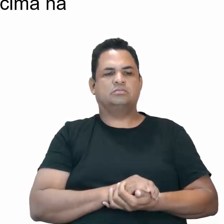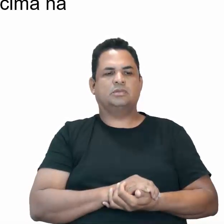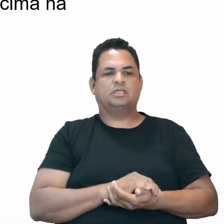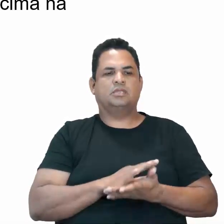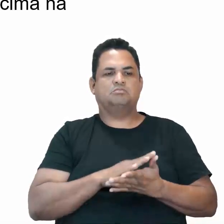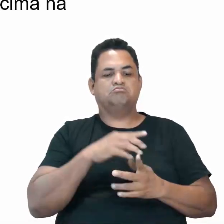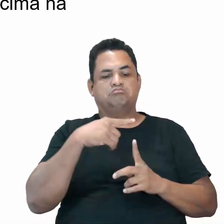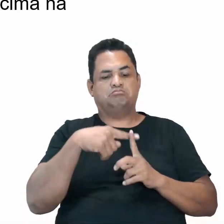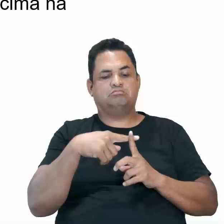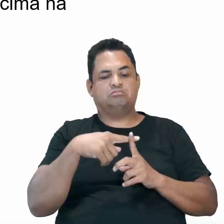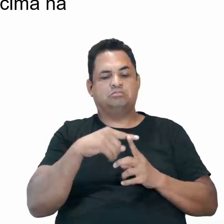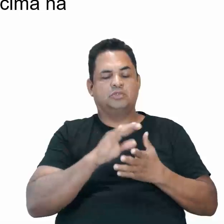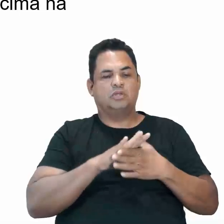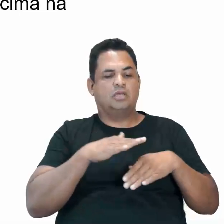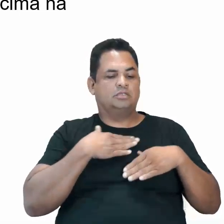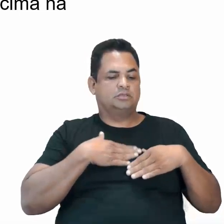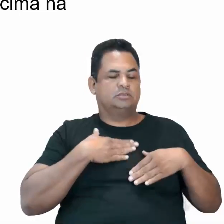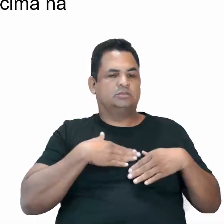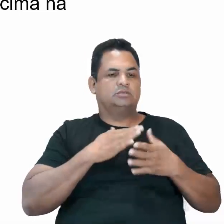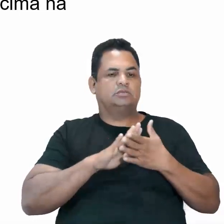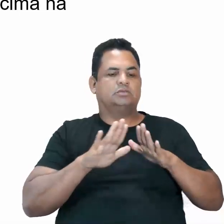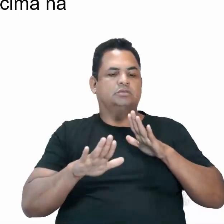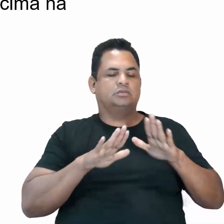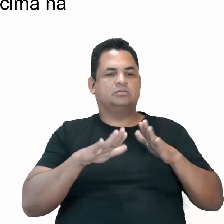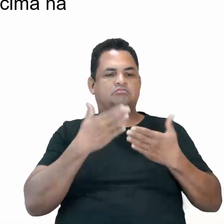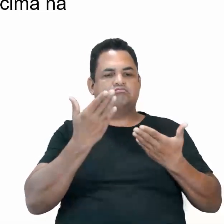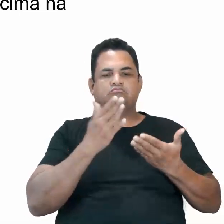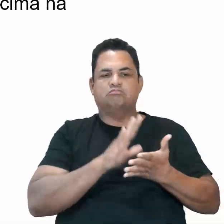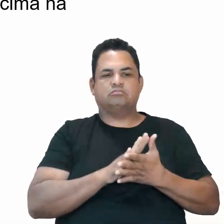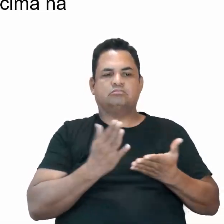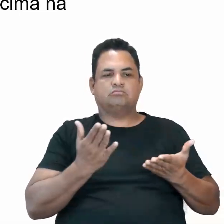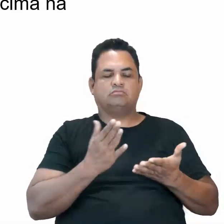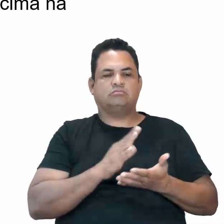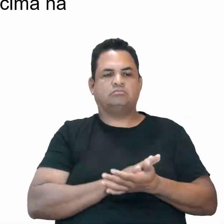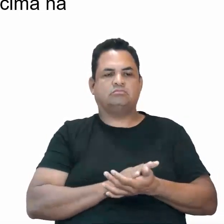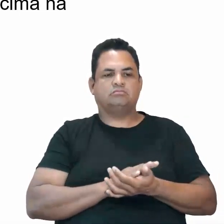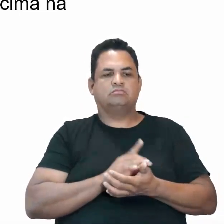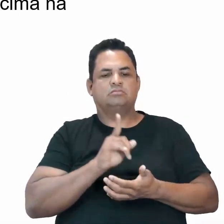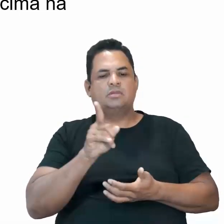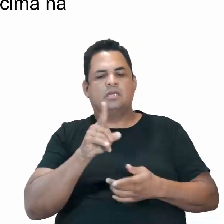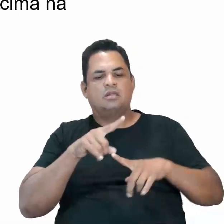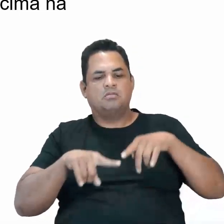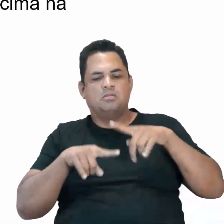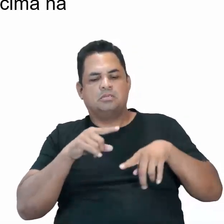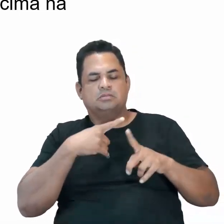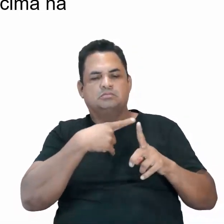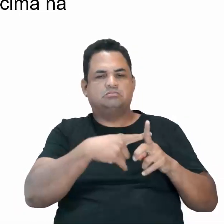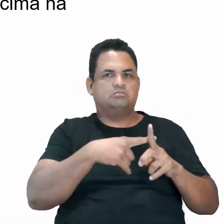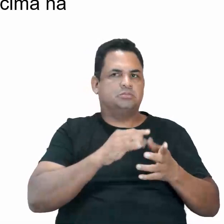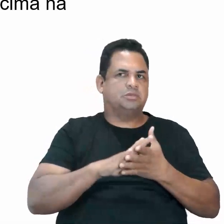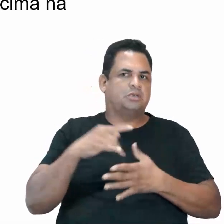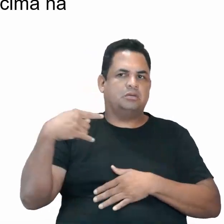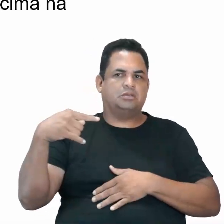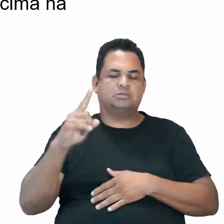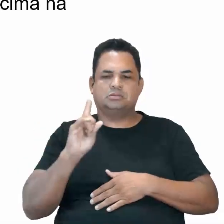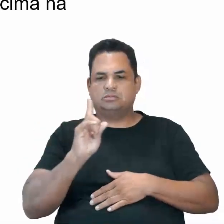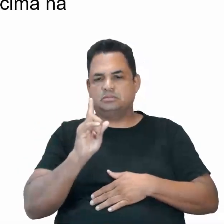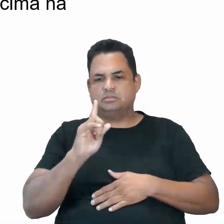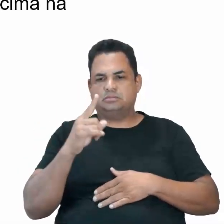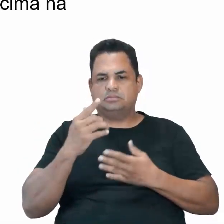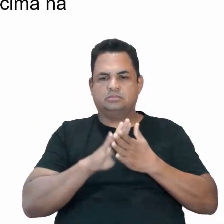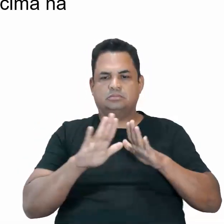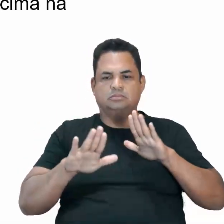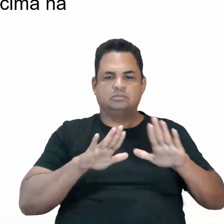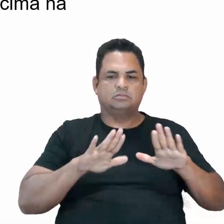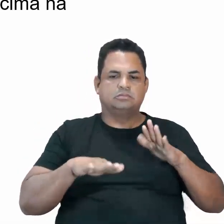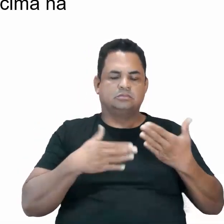fica negativa. Então, depende disso aí. Não é assim, aquele material é positivo e o outro é negativo, não. Depende, na